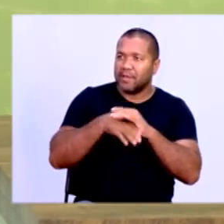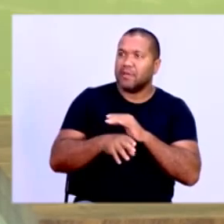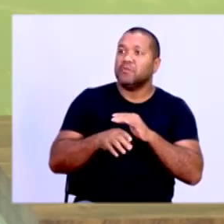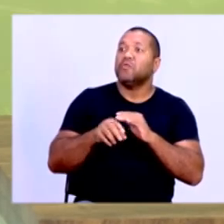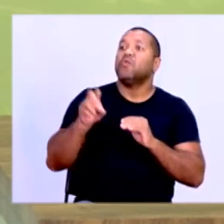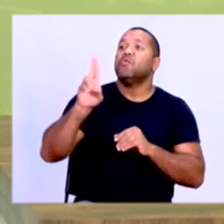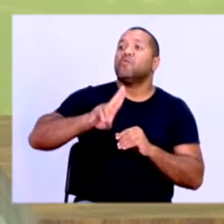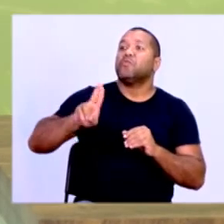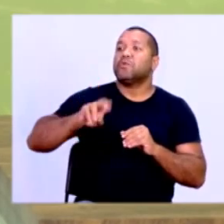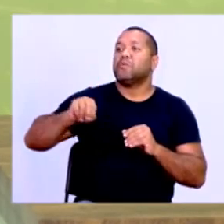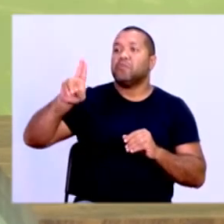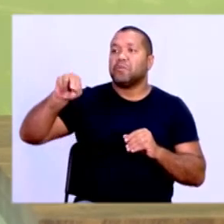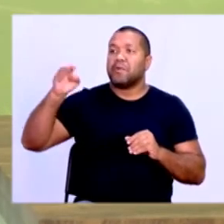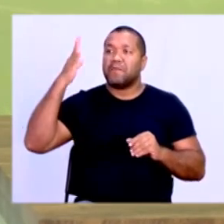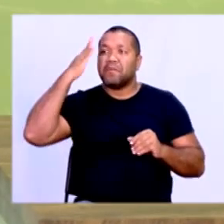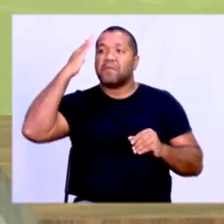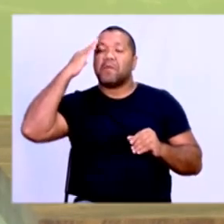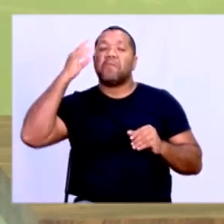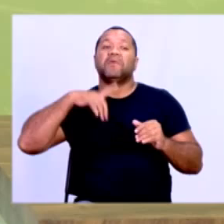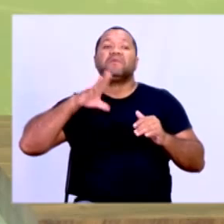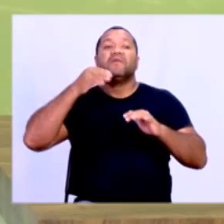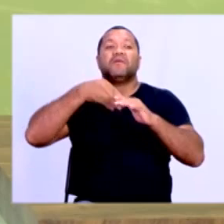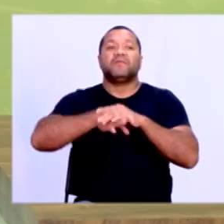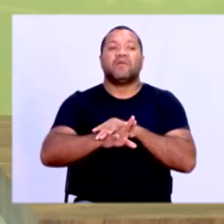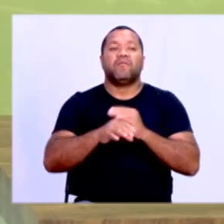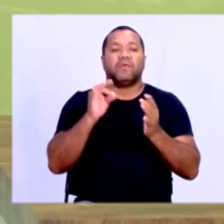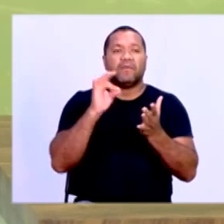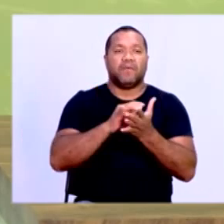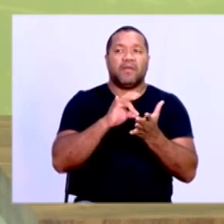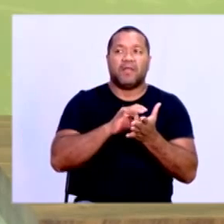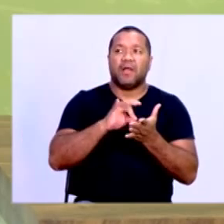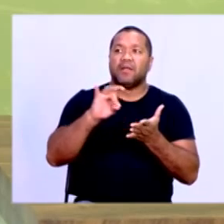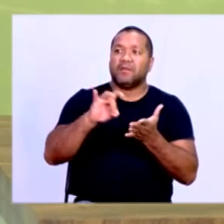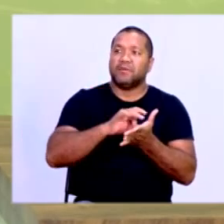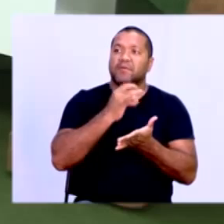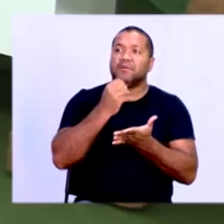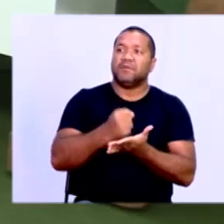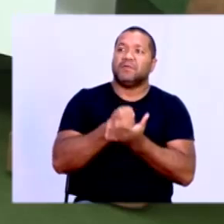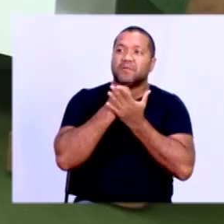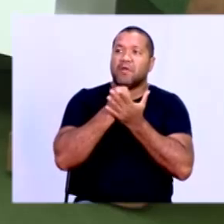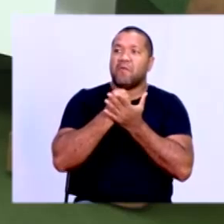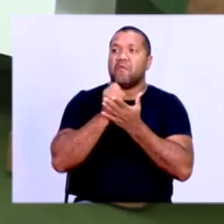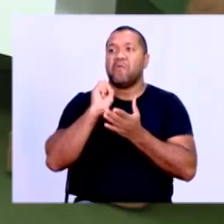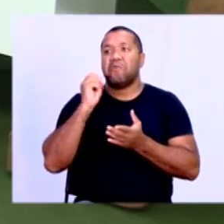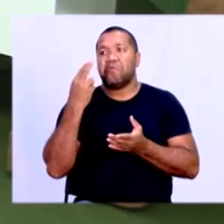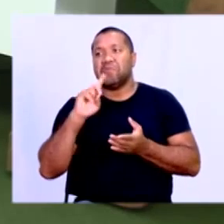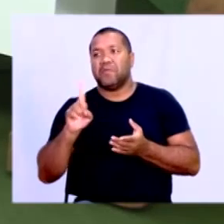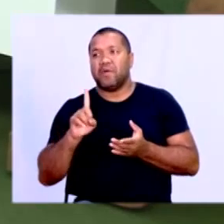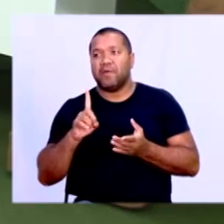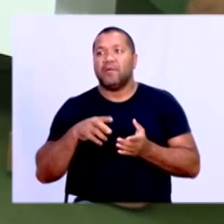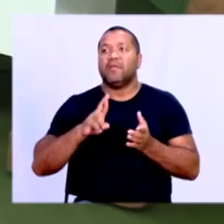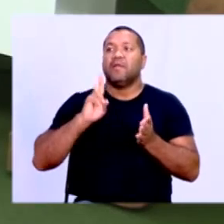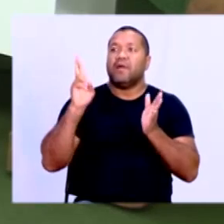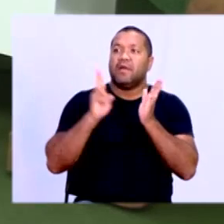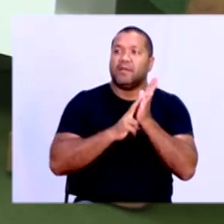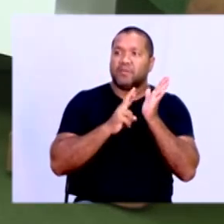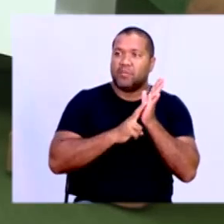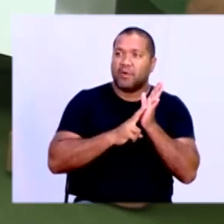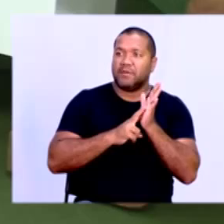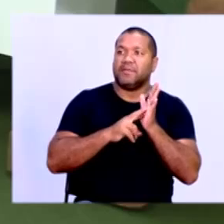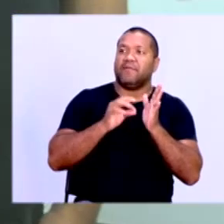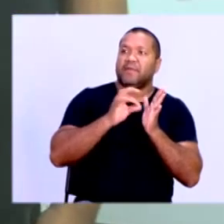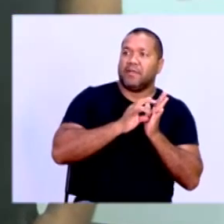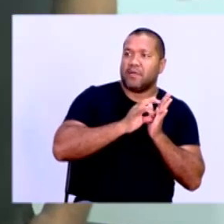se realmente inseriu, nunca saber se realmente foi salvo ou não. Então o feedback vem de lá. Que